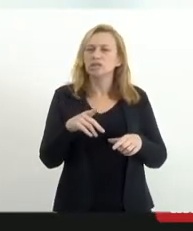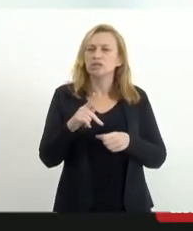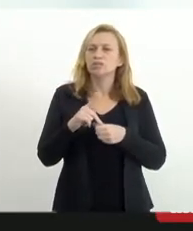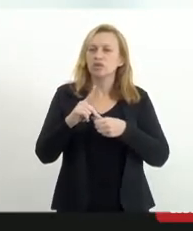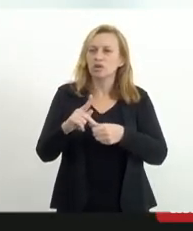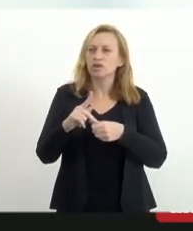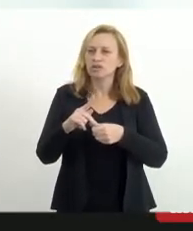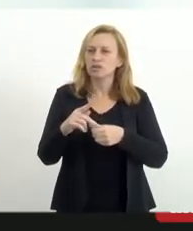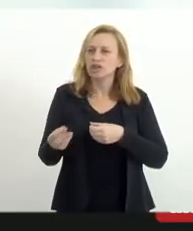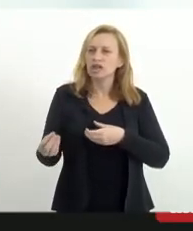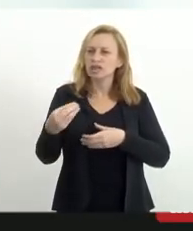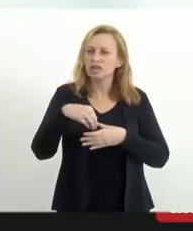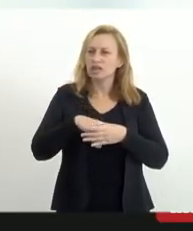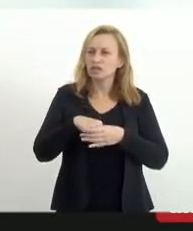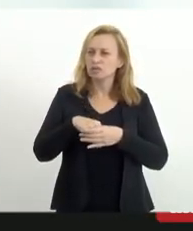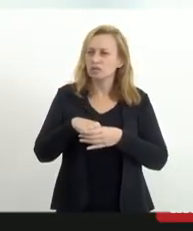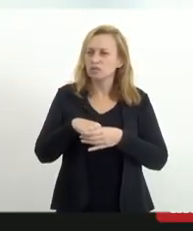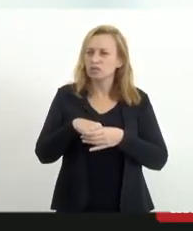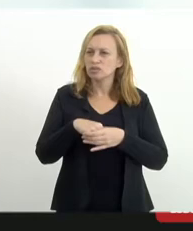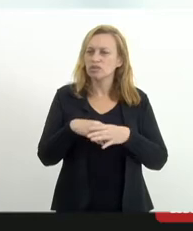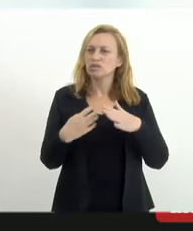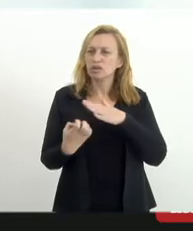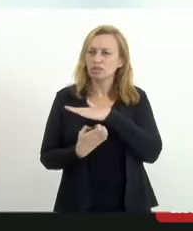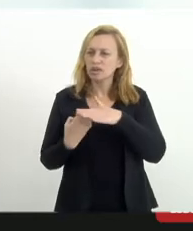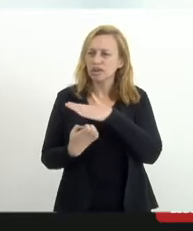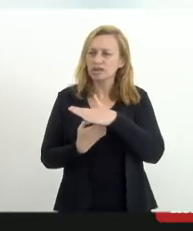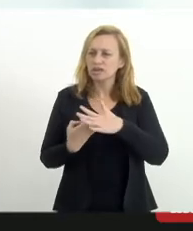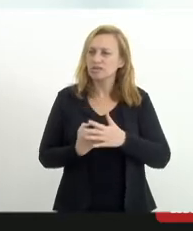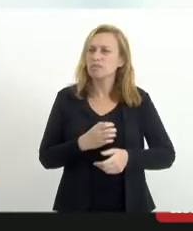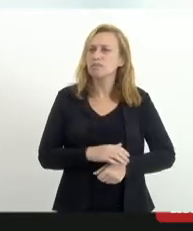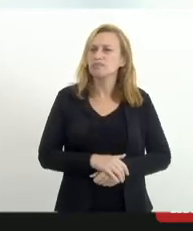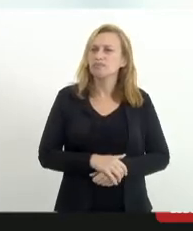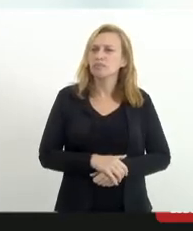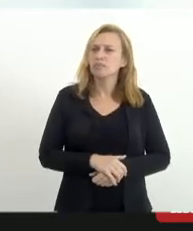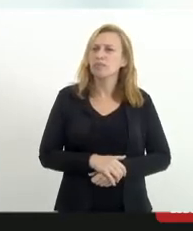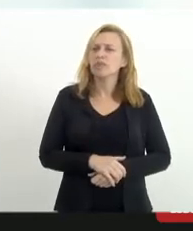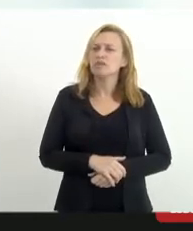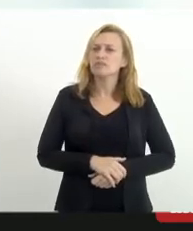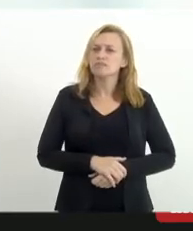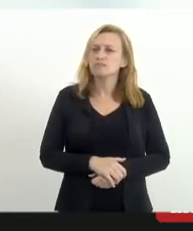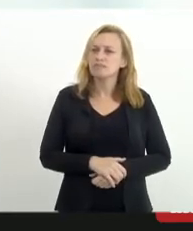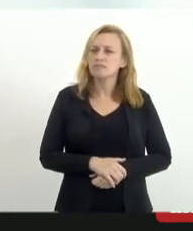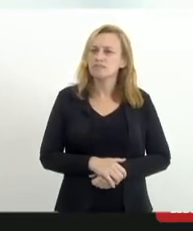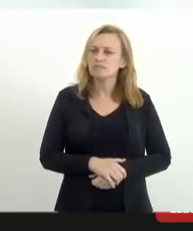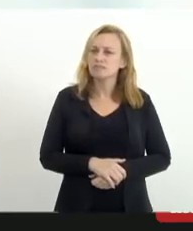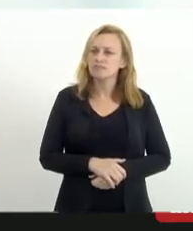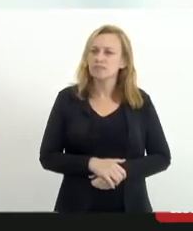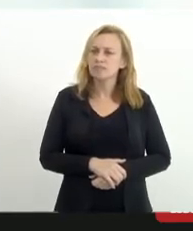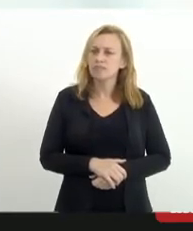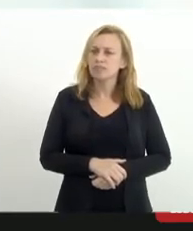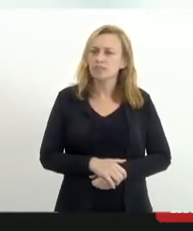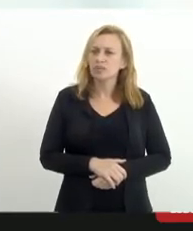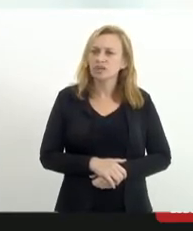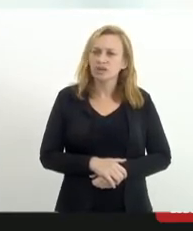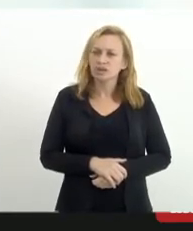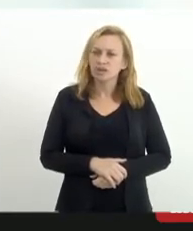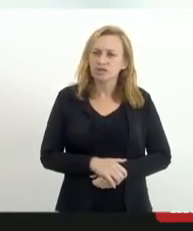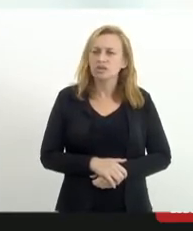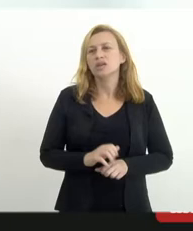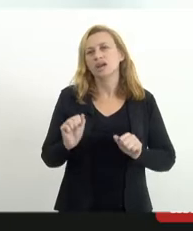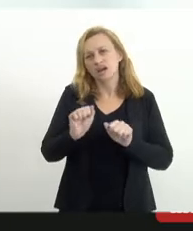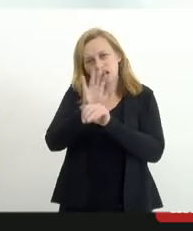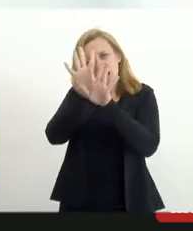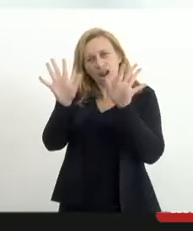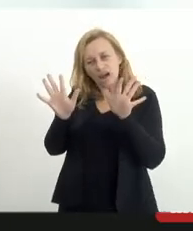Procuradoria da própria ANP. de uma maneira muito, muito